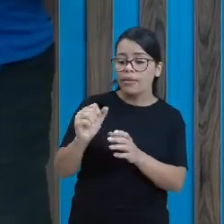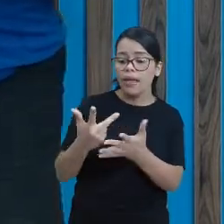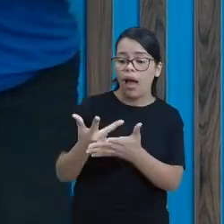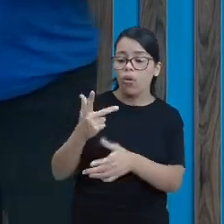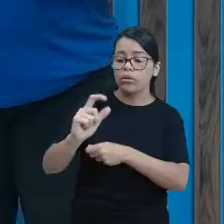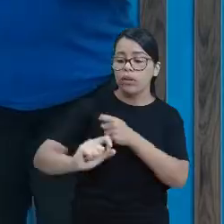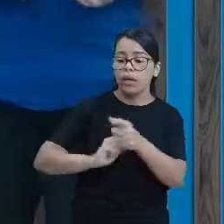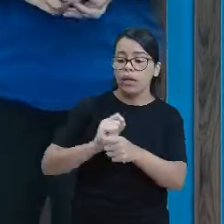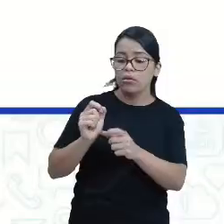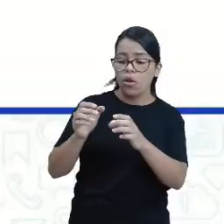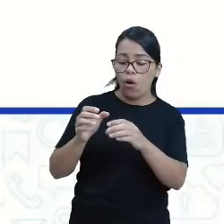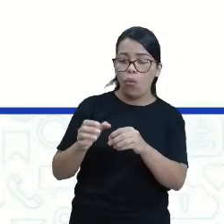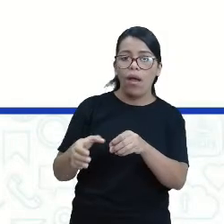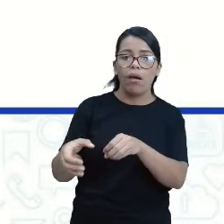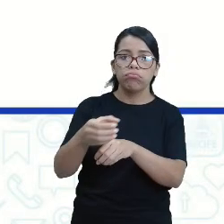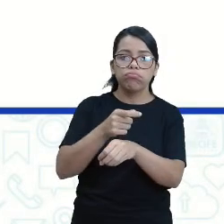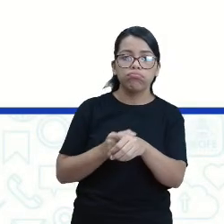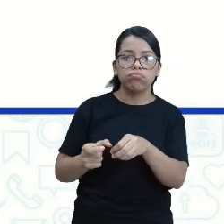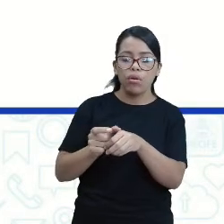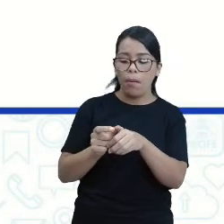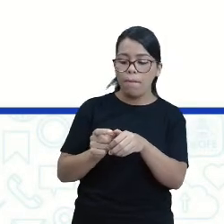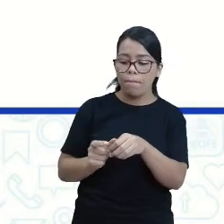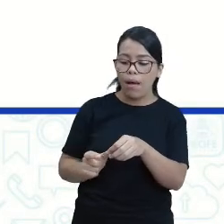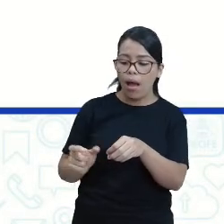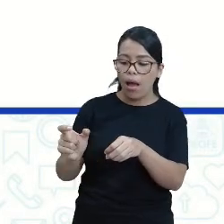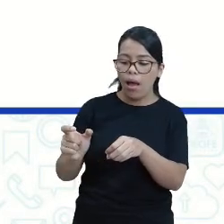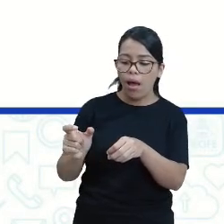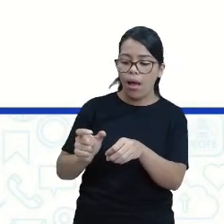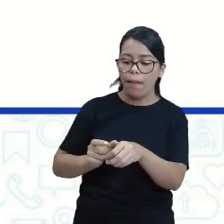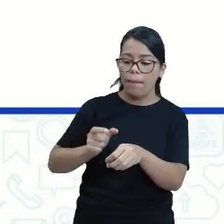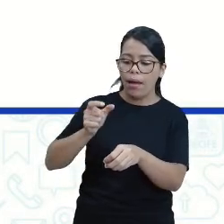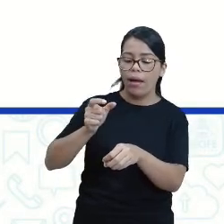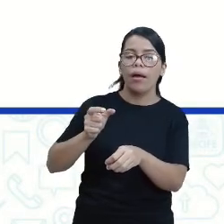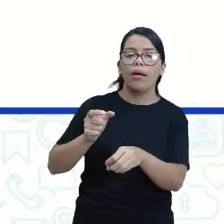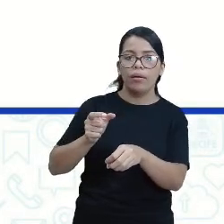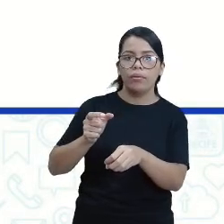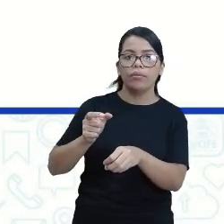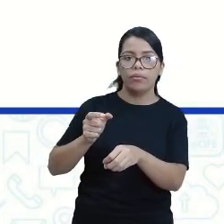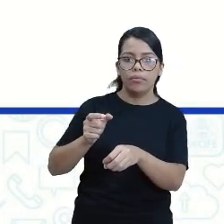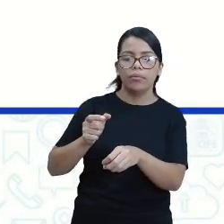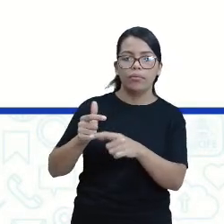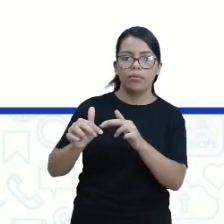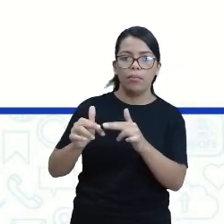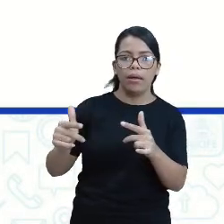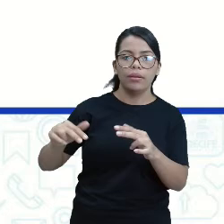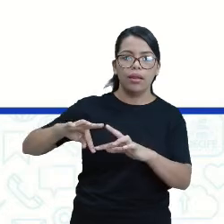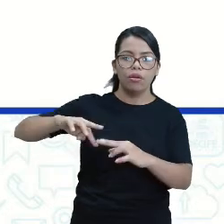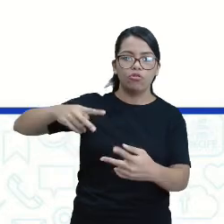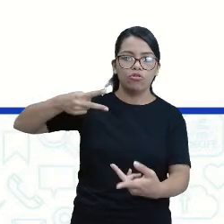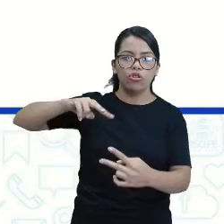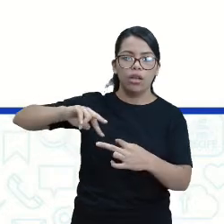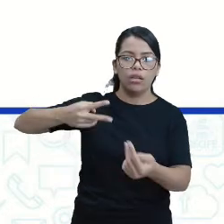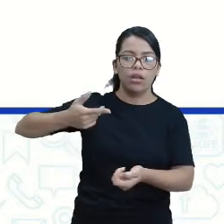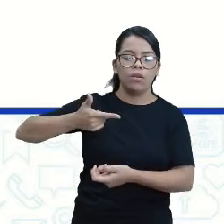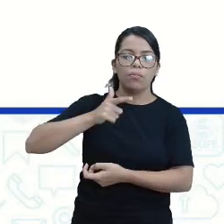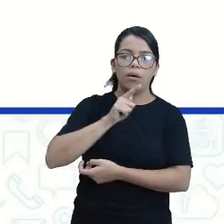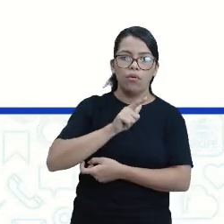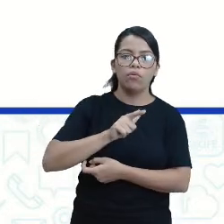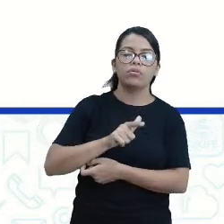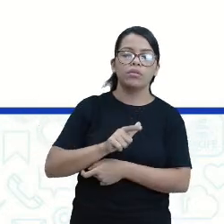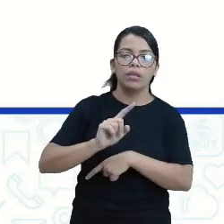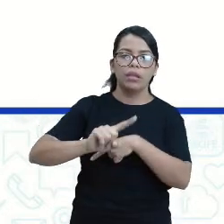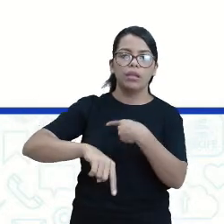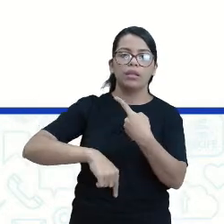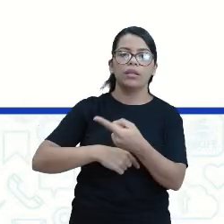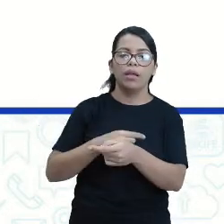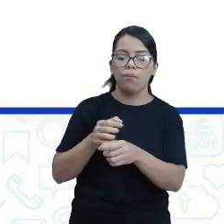acontece a duplicação do material genético. Essa duplicação que é tão importante aí, para poder ser passado